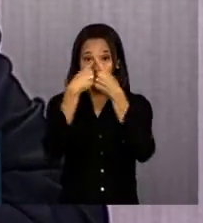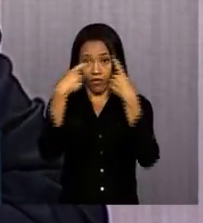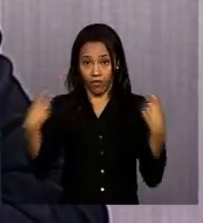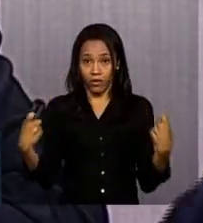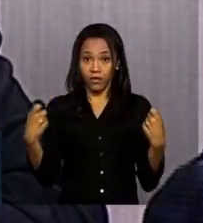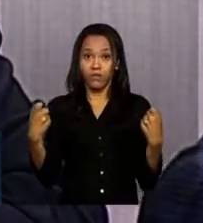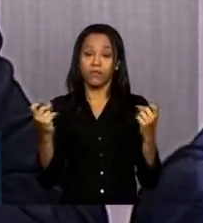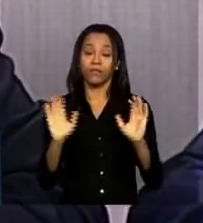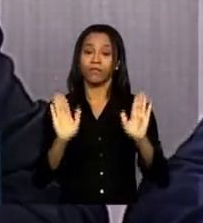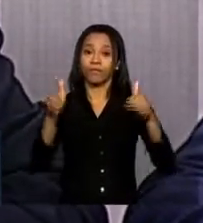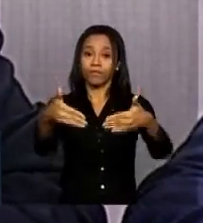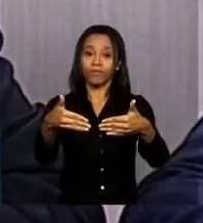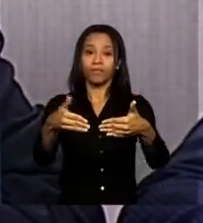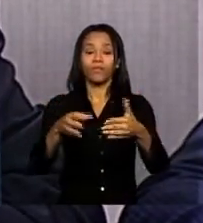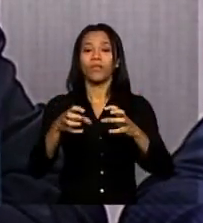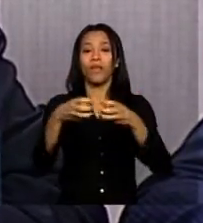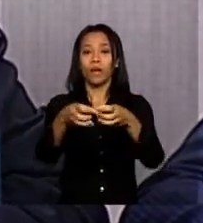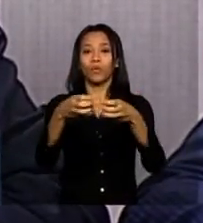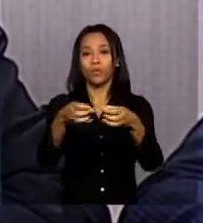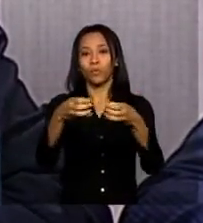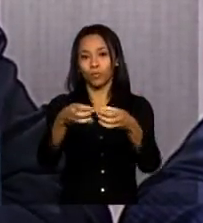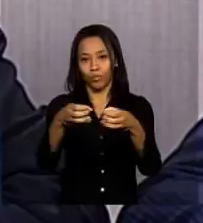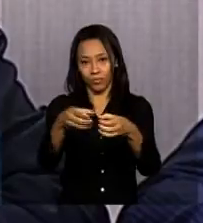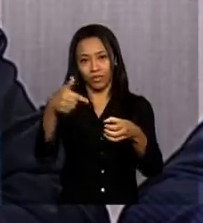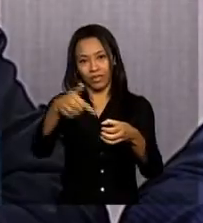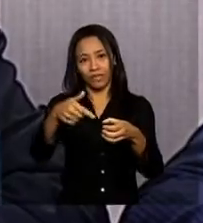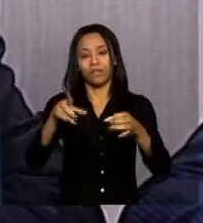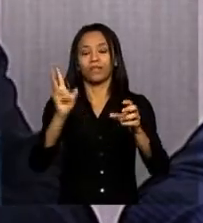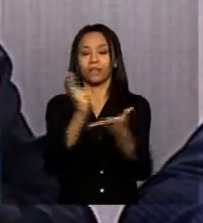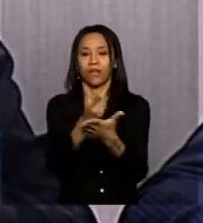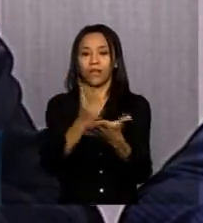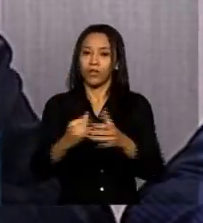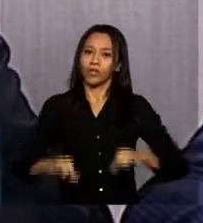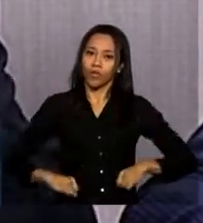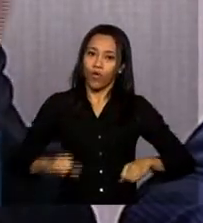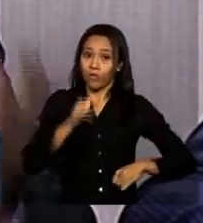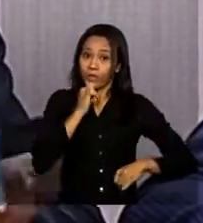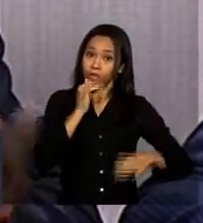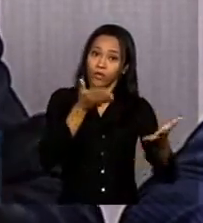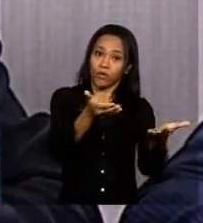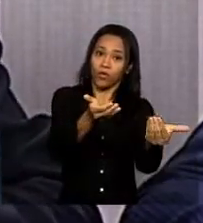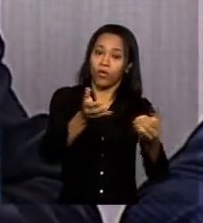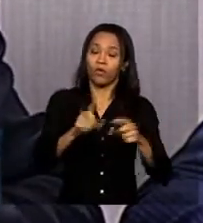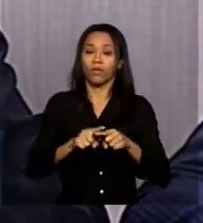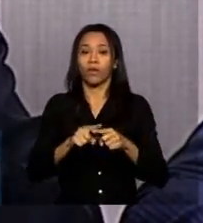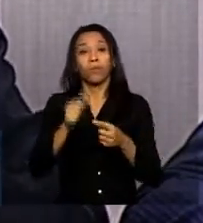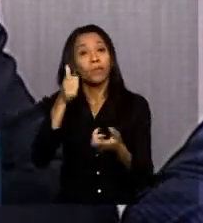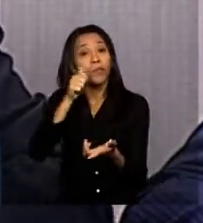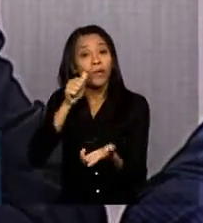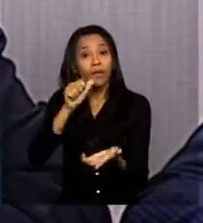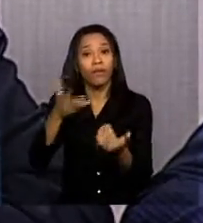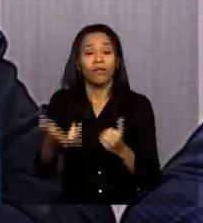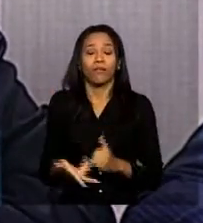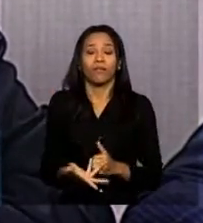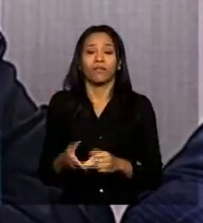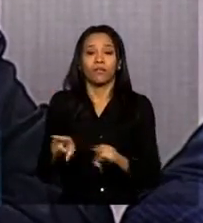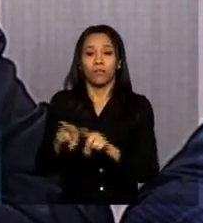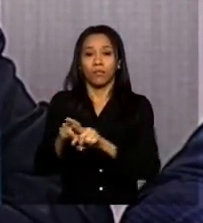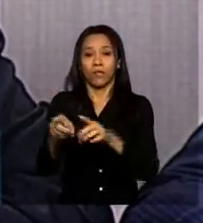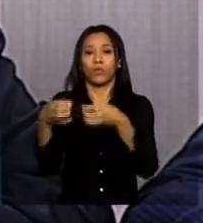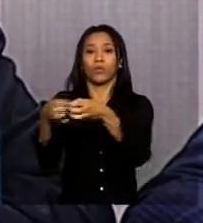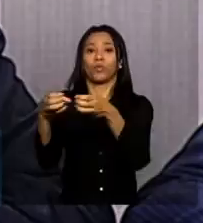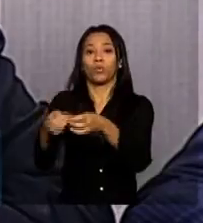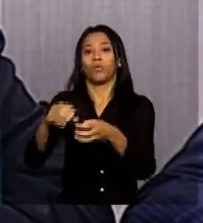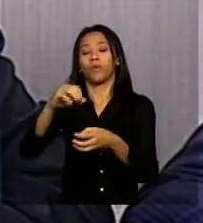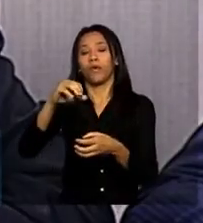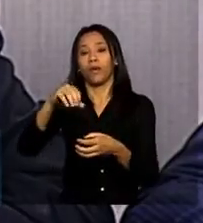contra grupos que são as vítimas constantes, como é o caso dos jovens, como é o caso da mulher, como é o caso da população